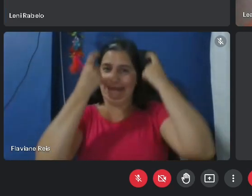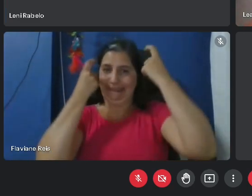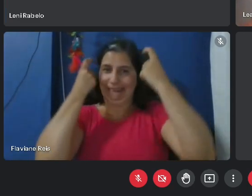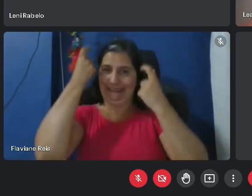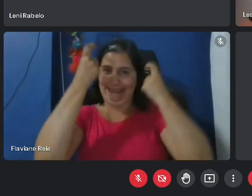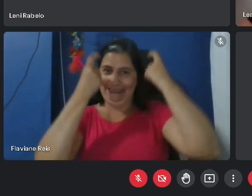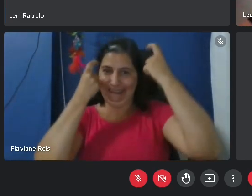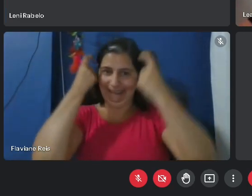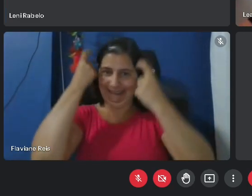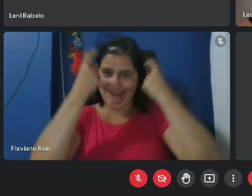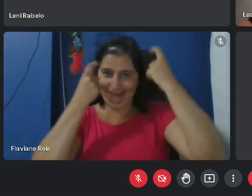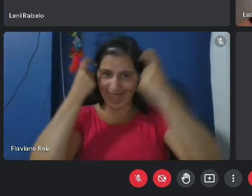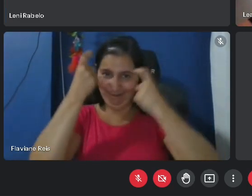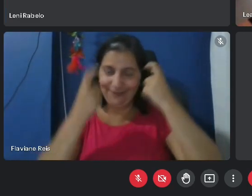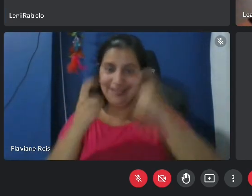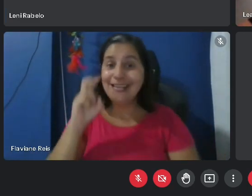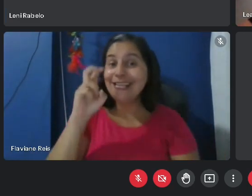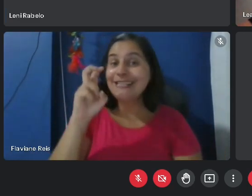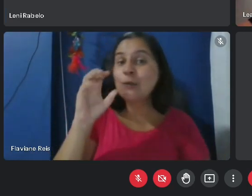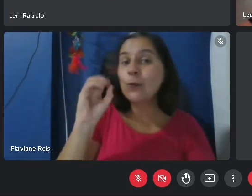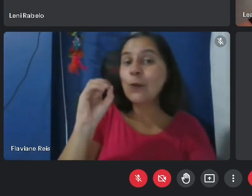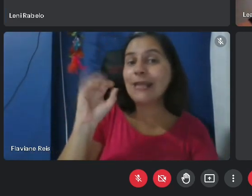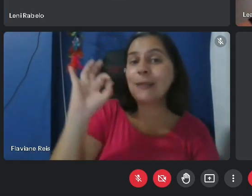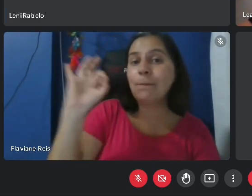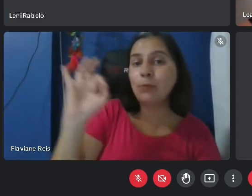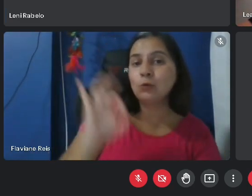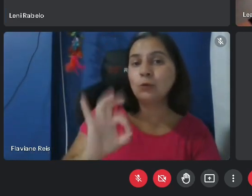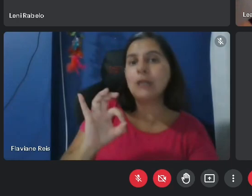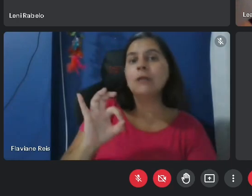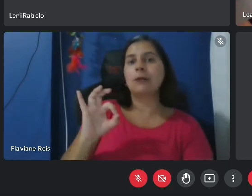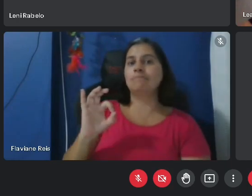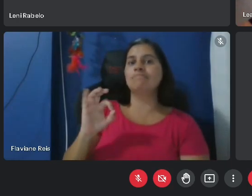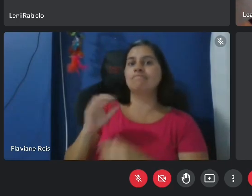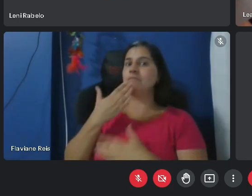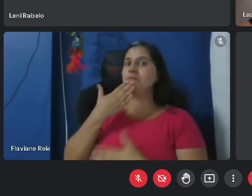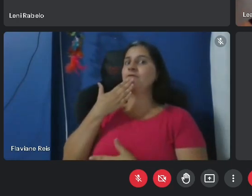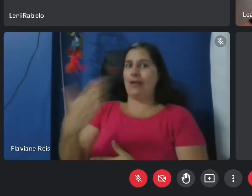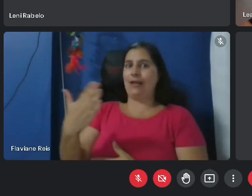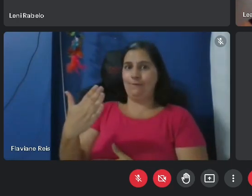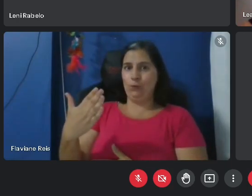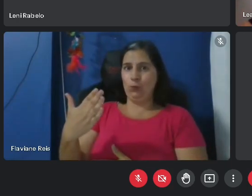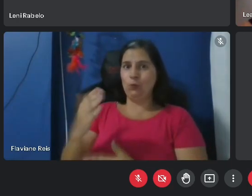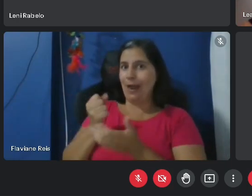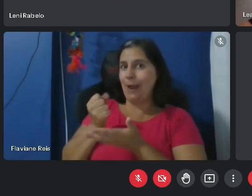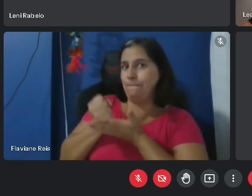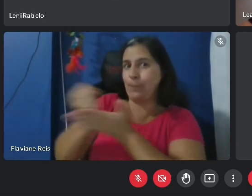Eu acho que a PEC, ela se preocupou com 50%.